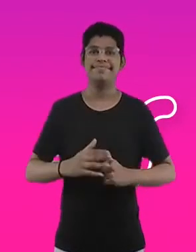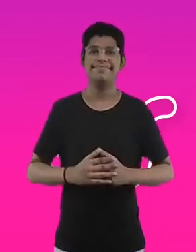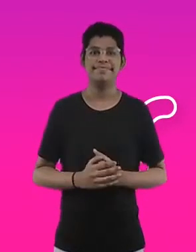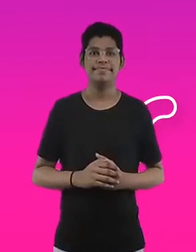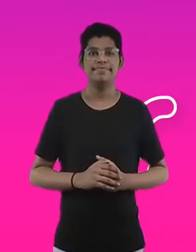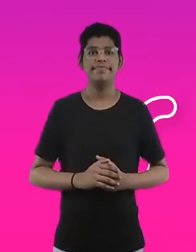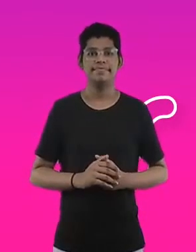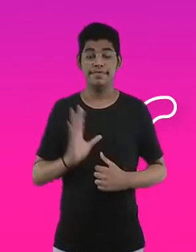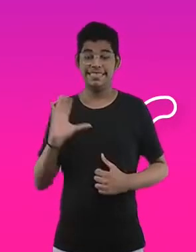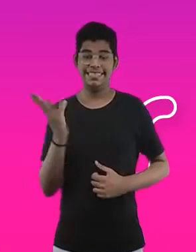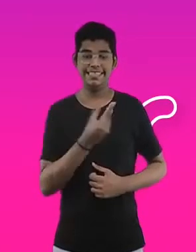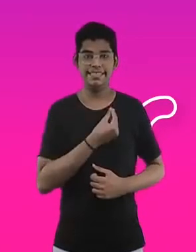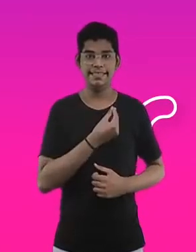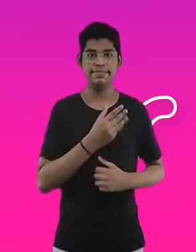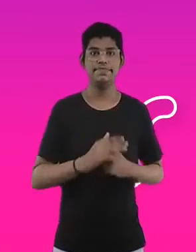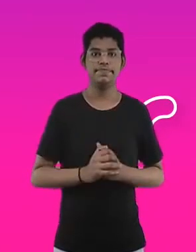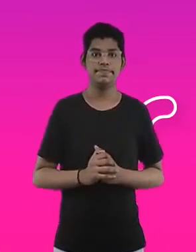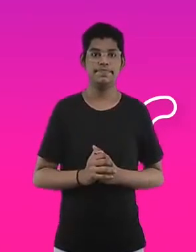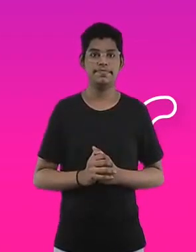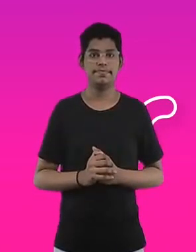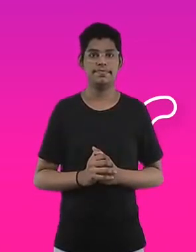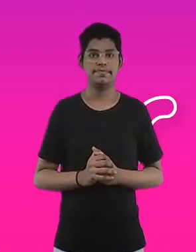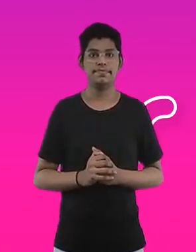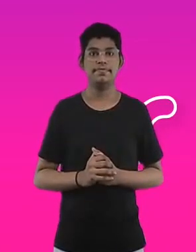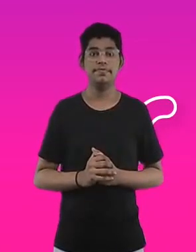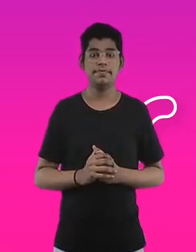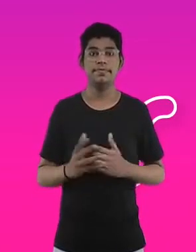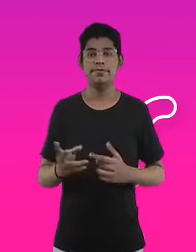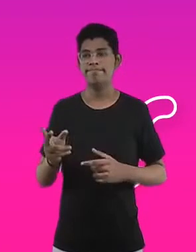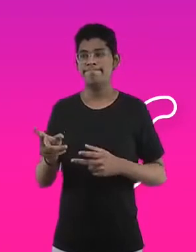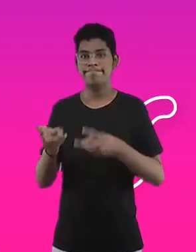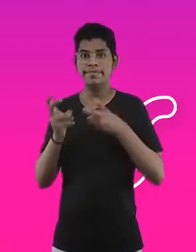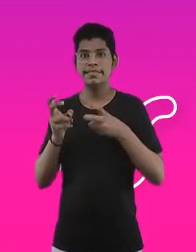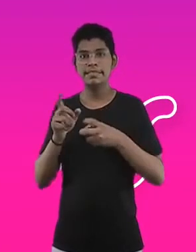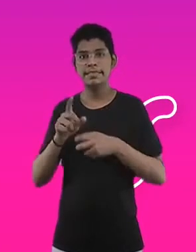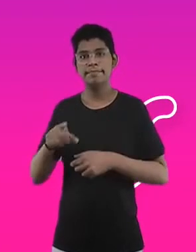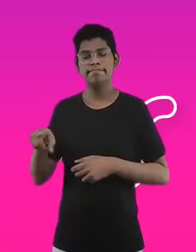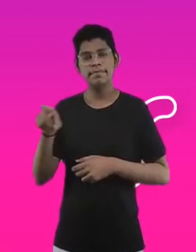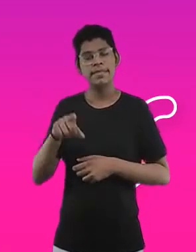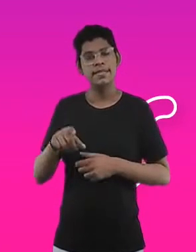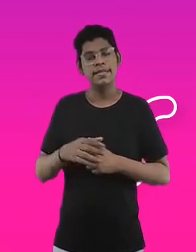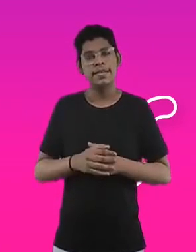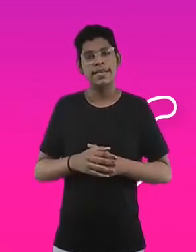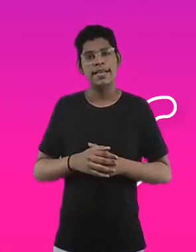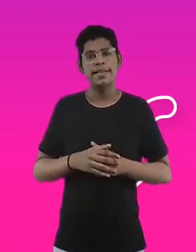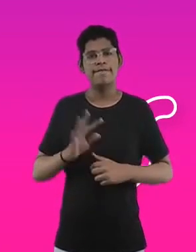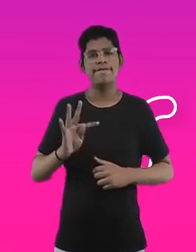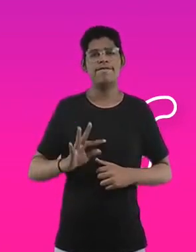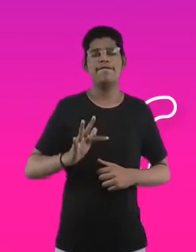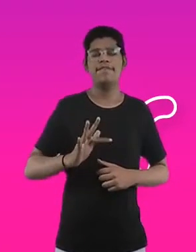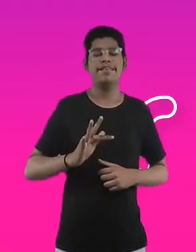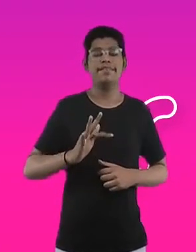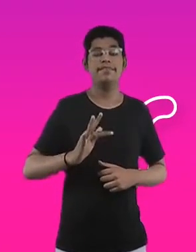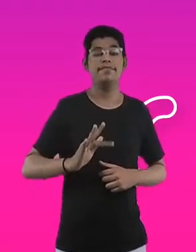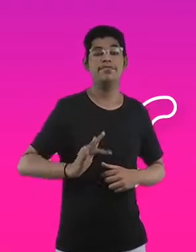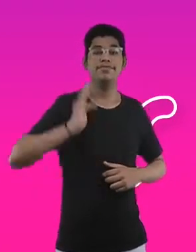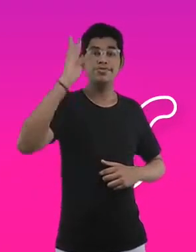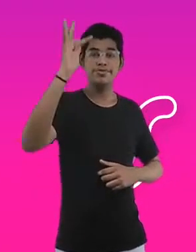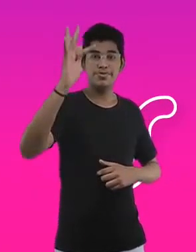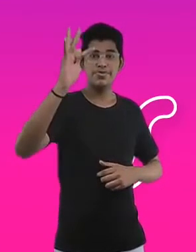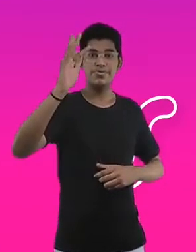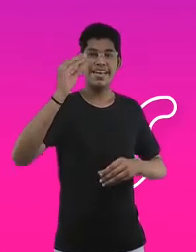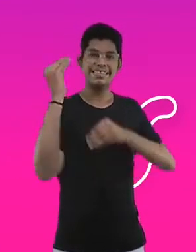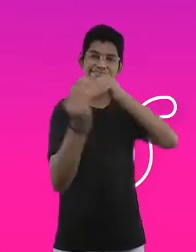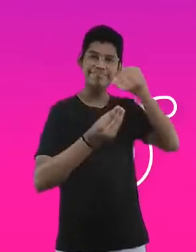Enfim, pensando, né, nessa convergência de que esse futuro, ele é híbrido, né, e que a gente